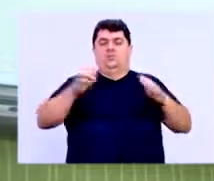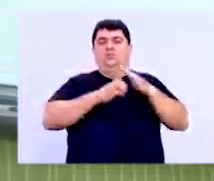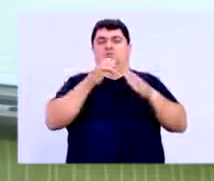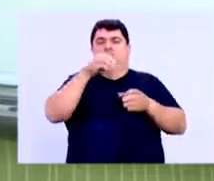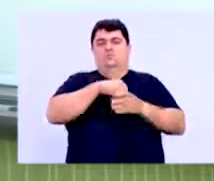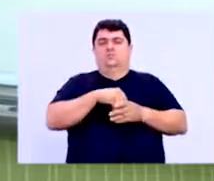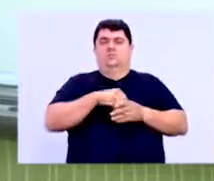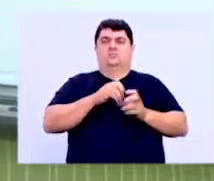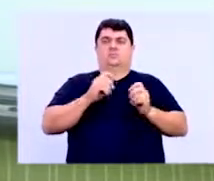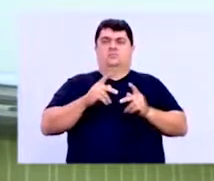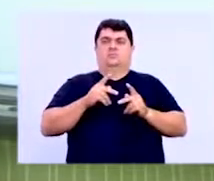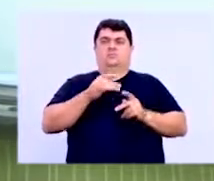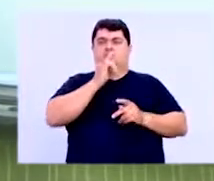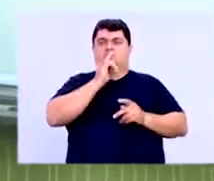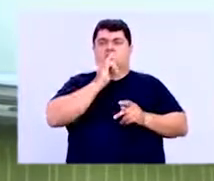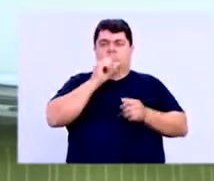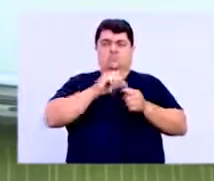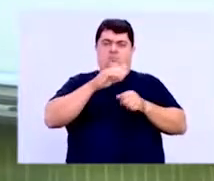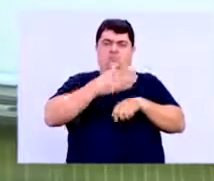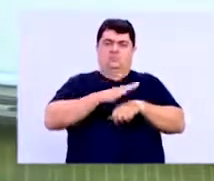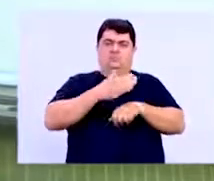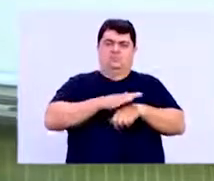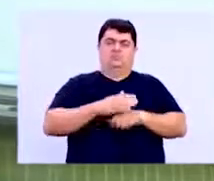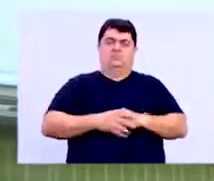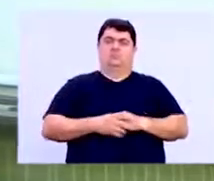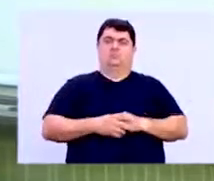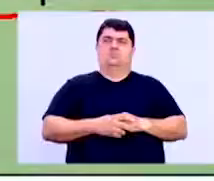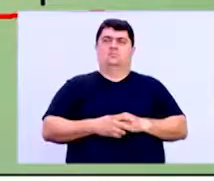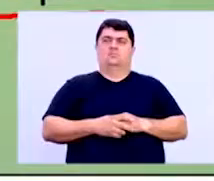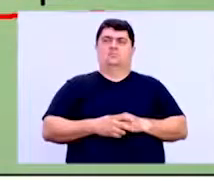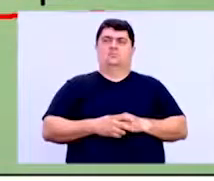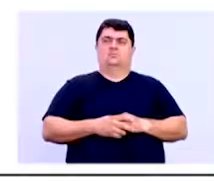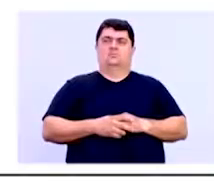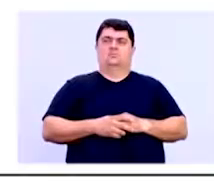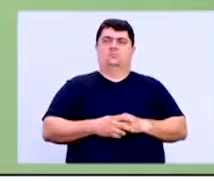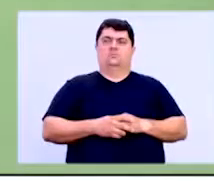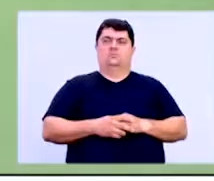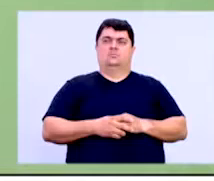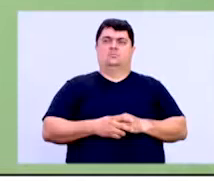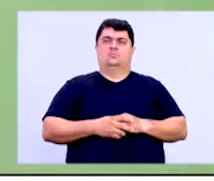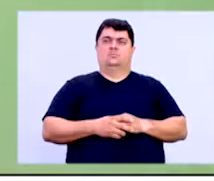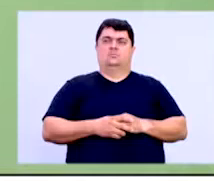certo? Vamos para o exemplo prático aqui? Vem comigo.